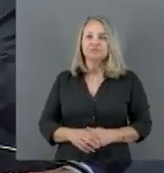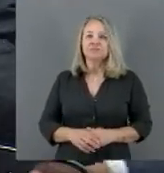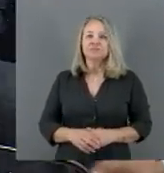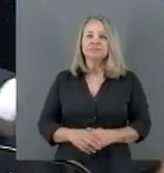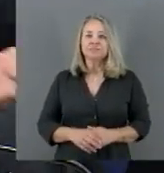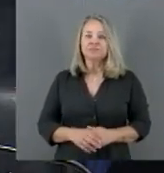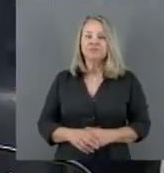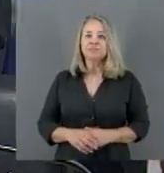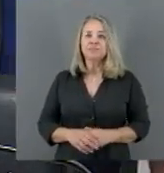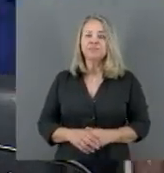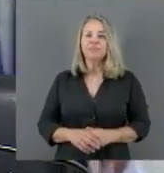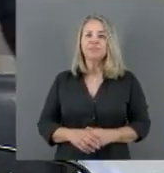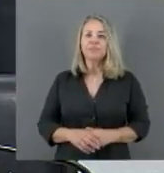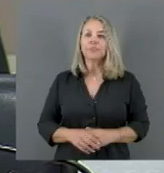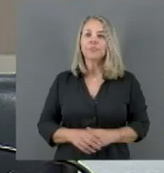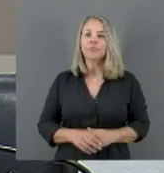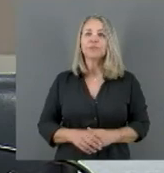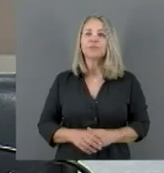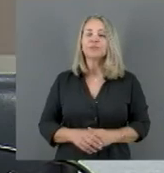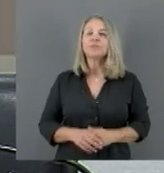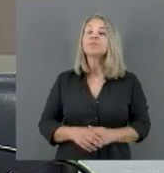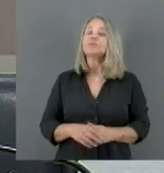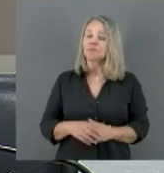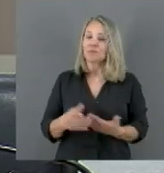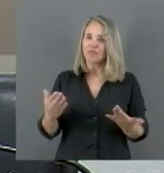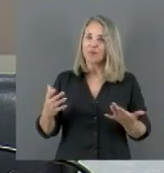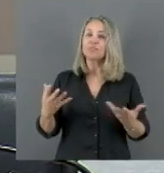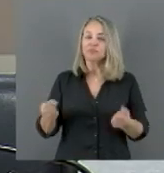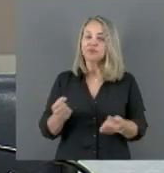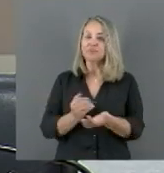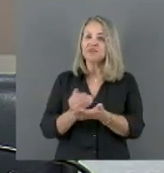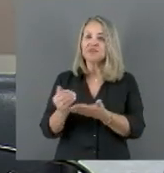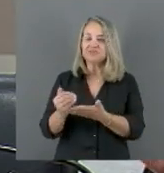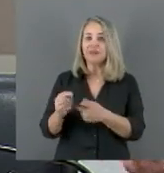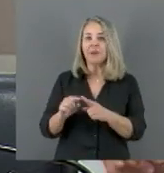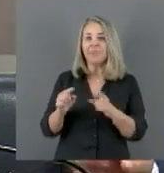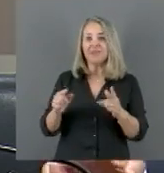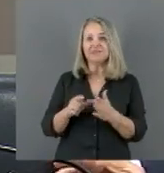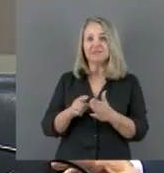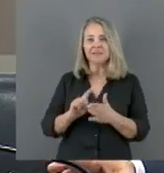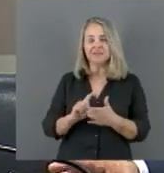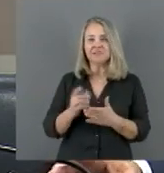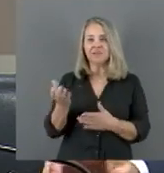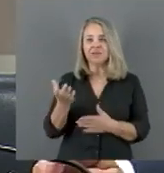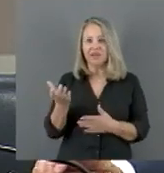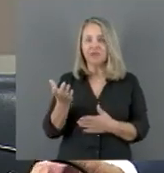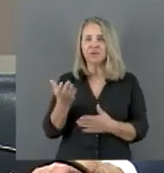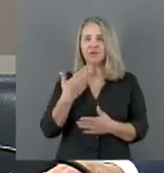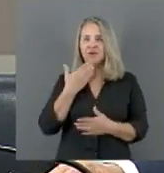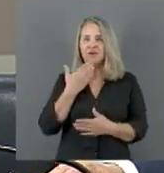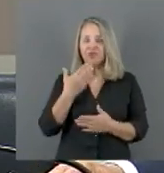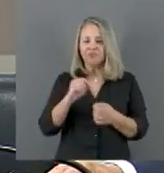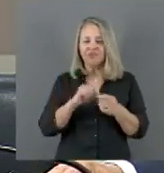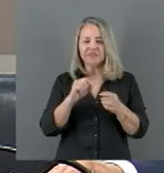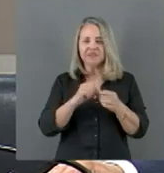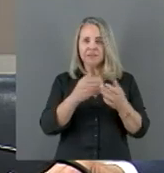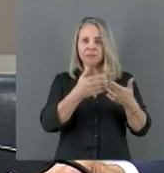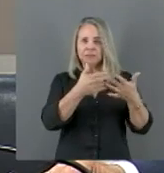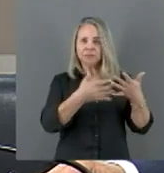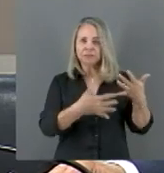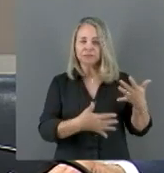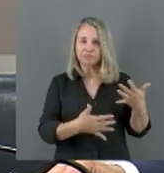Tá. Bom, nós vamos iniciar, mas eu queria, no dia de hoje, fazer aqui